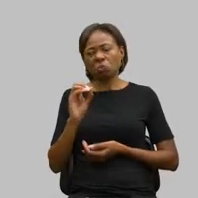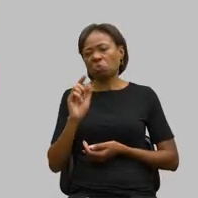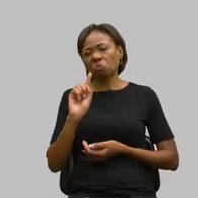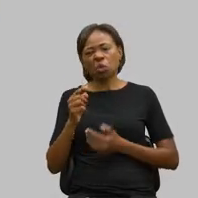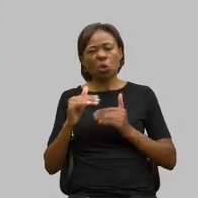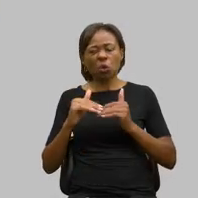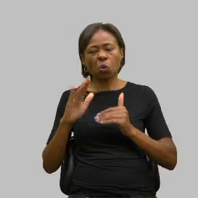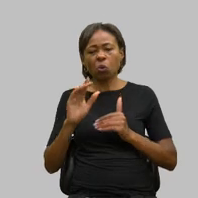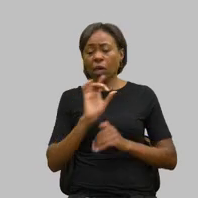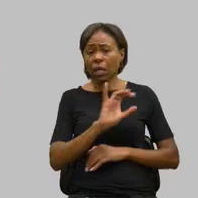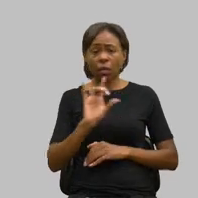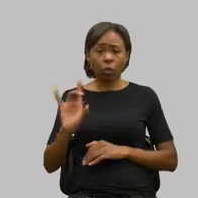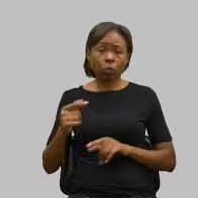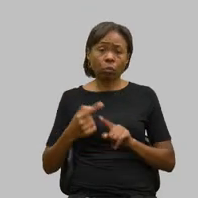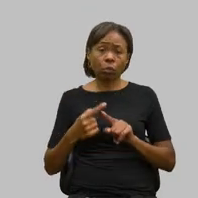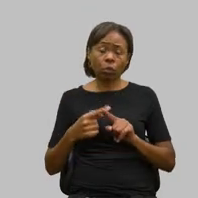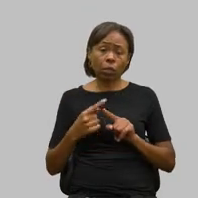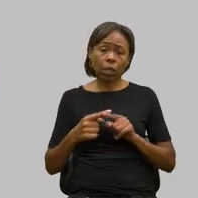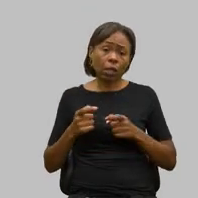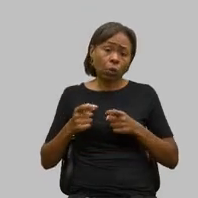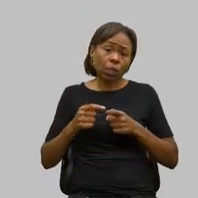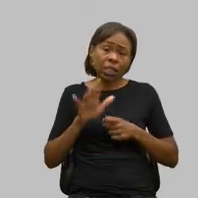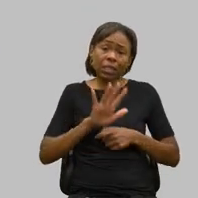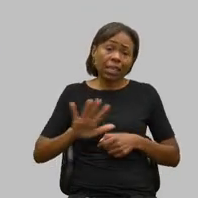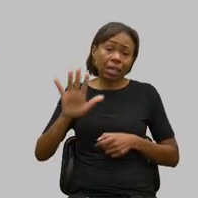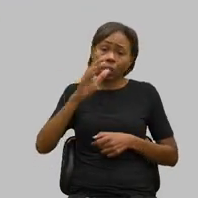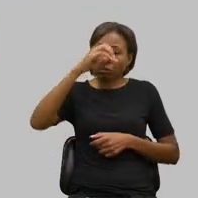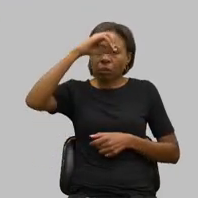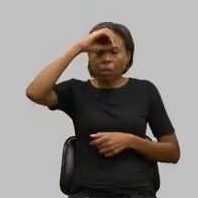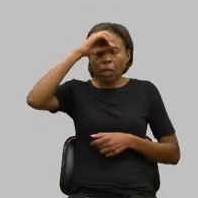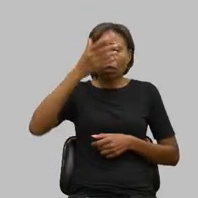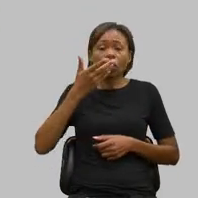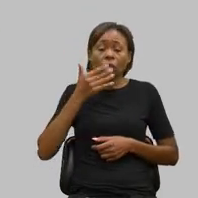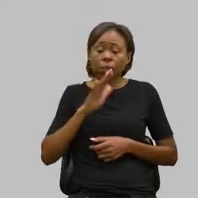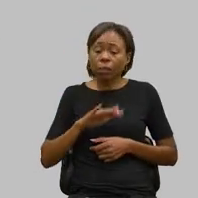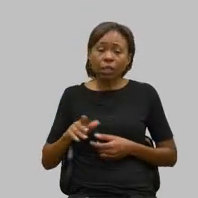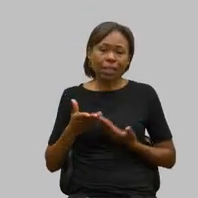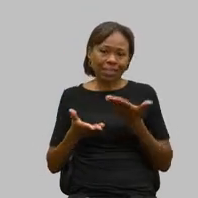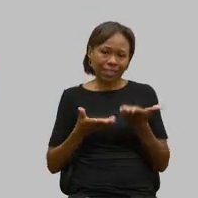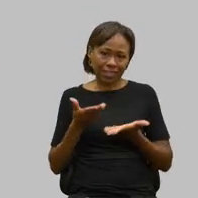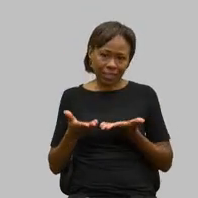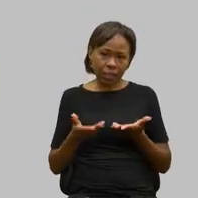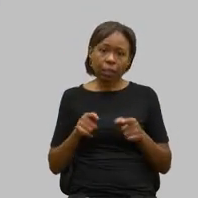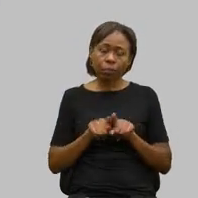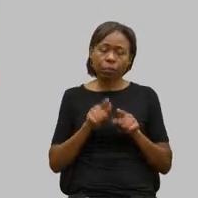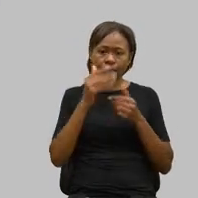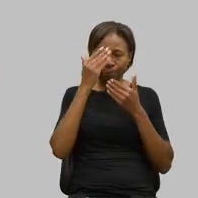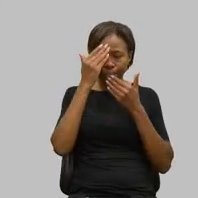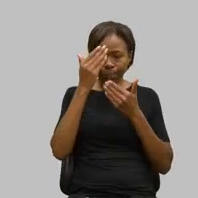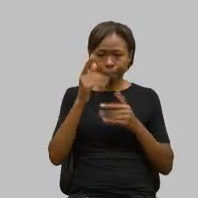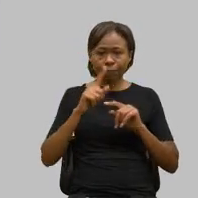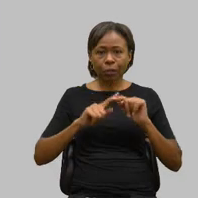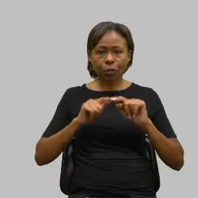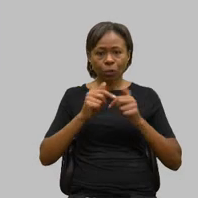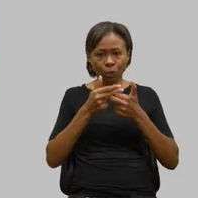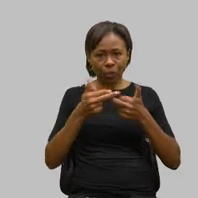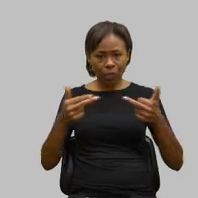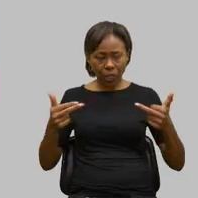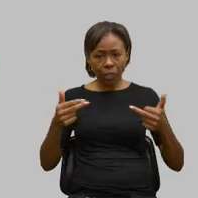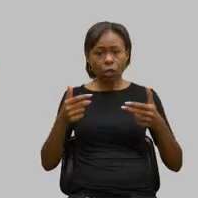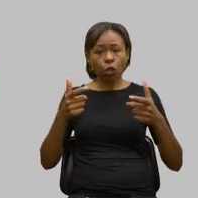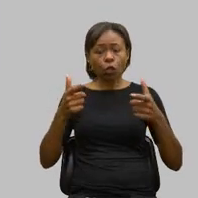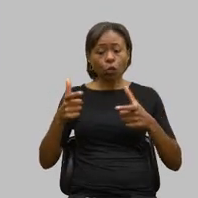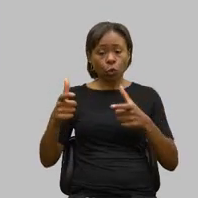no lugar de pediatria. Isso precisa ser visto o quanto antes. Vou te agradecer pelos equipamentos dos parques tecnológicos, dos blocos cirúrgicos lá do